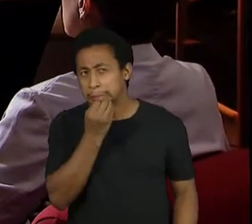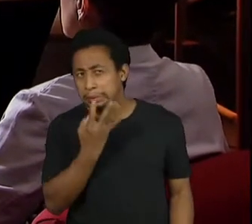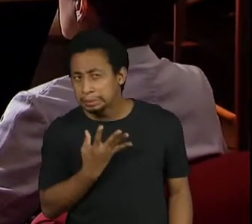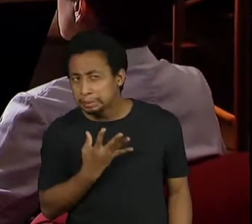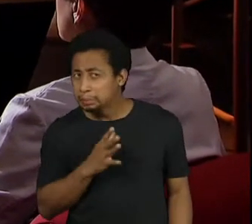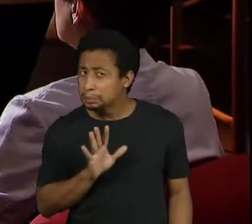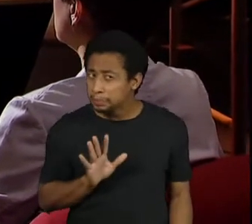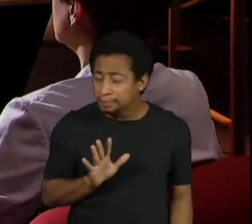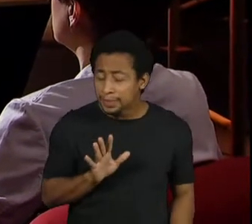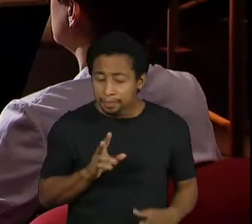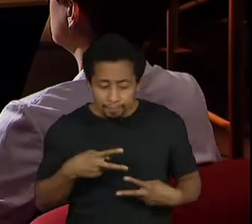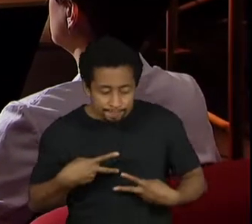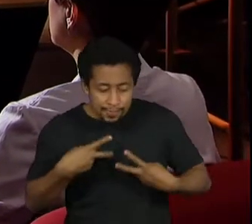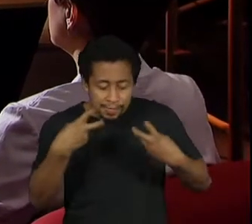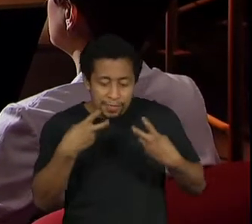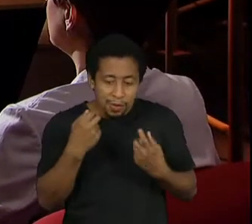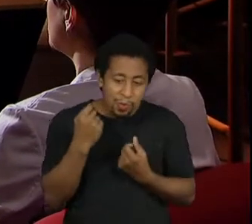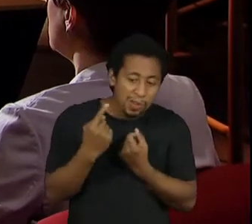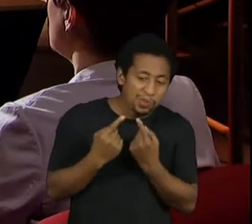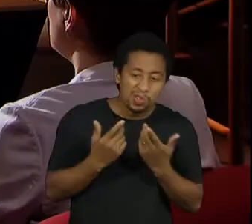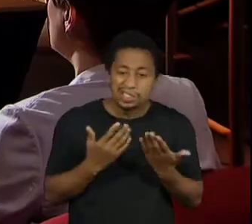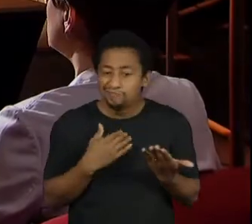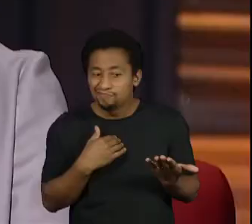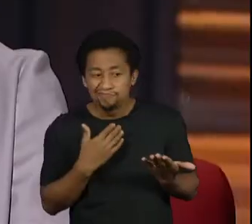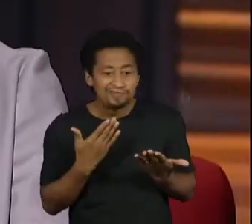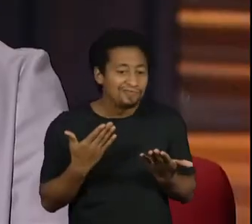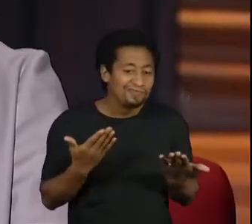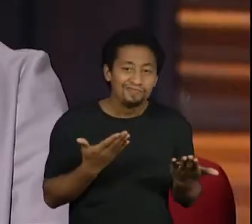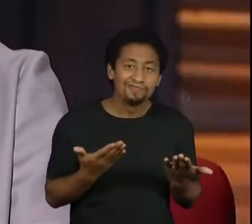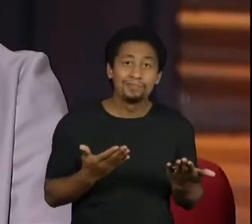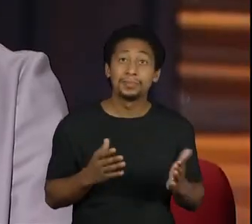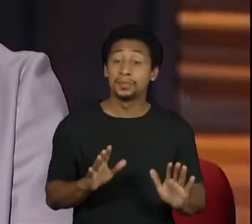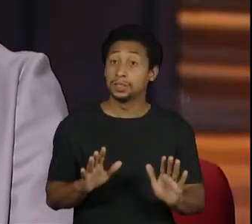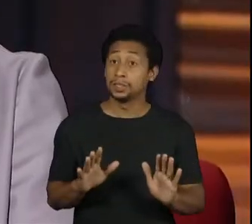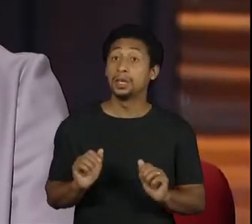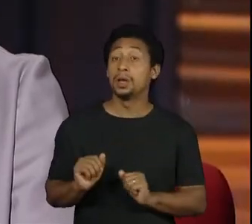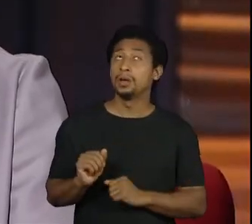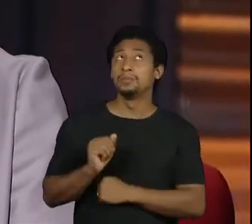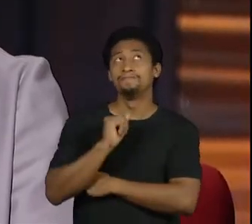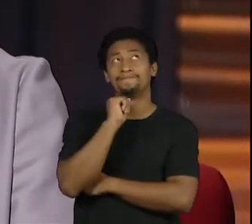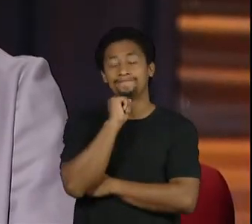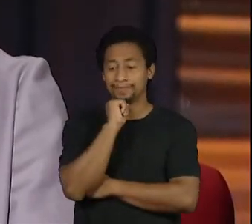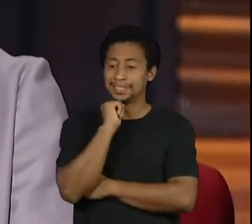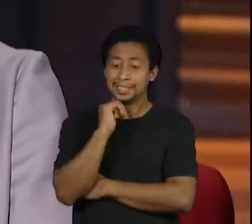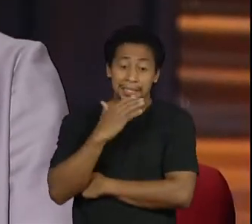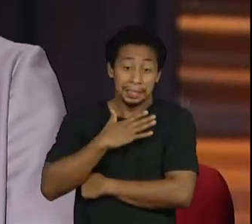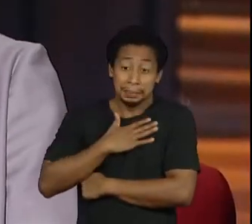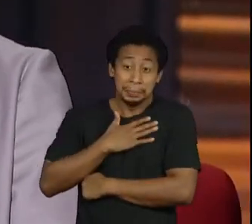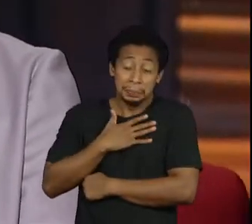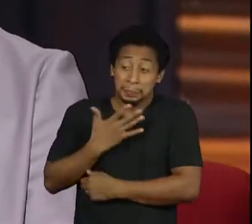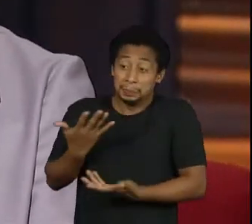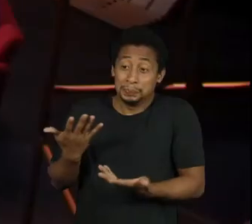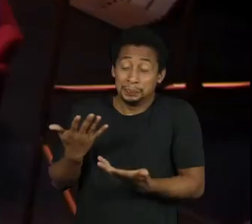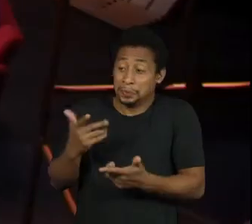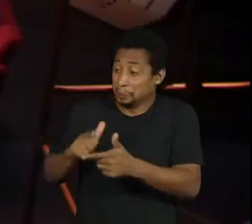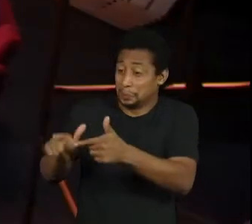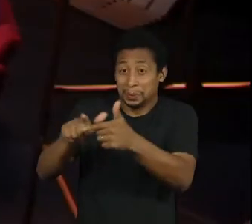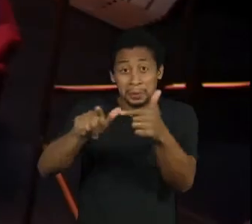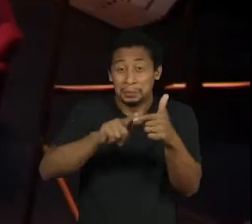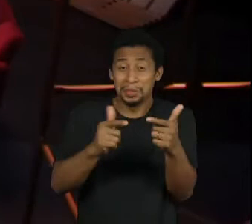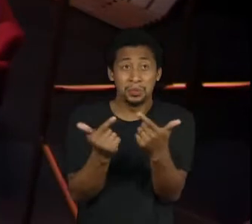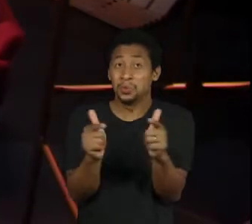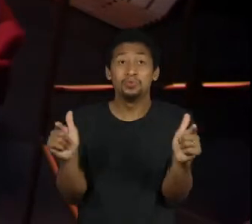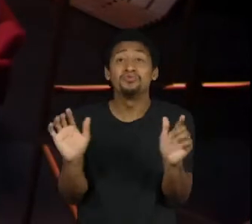encontrar algumas coisas que você também não olhava? Poxa, acho que meus fantasmas, eles eram tipo o Pluft. Eram